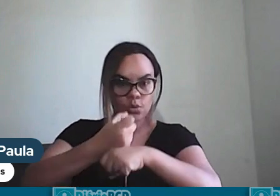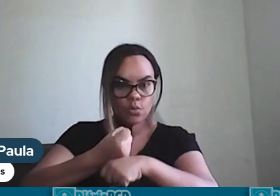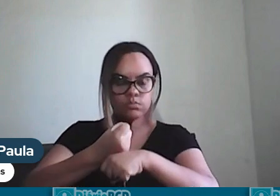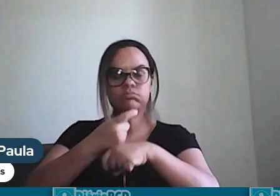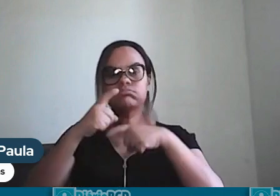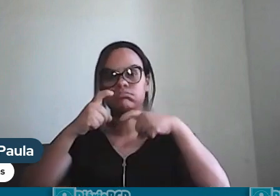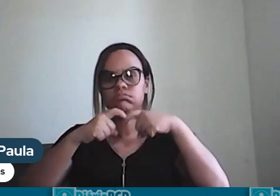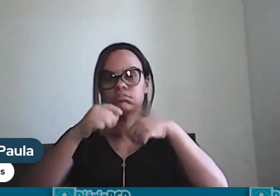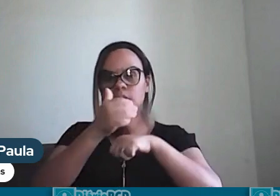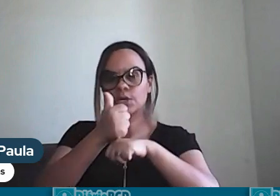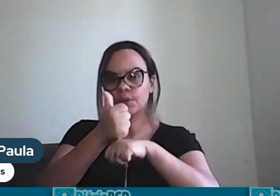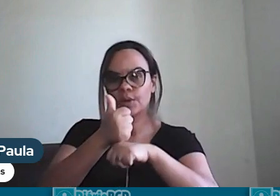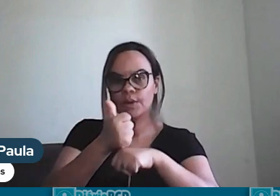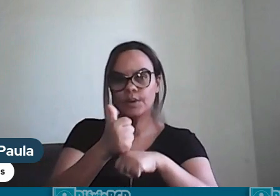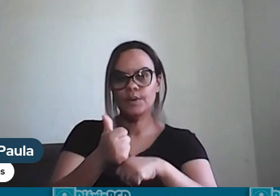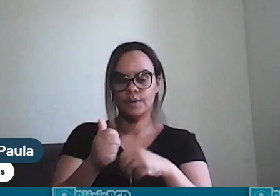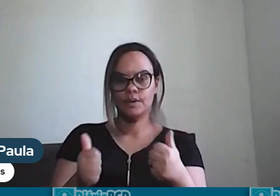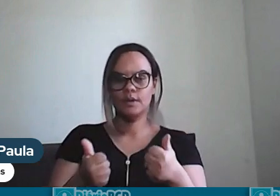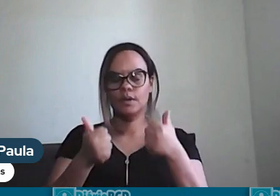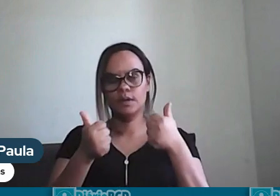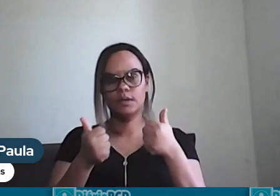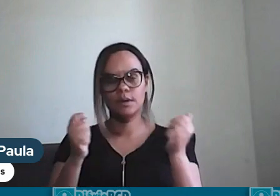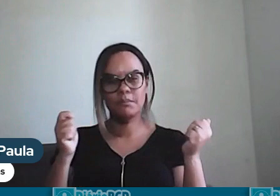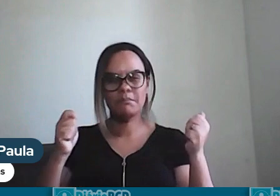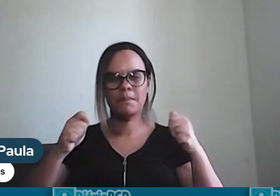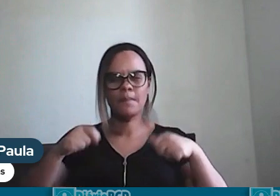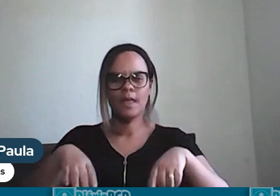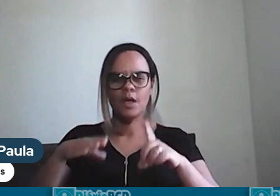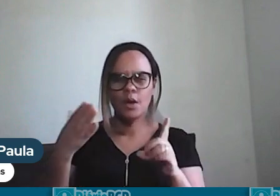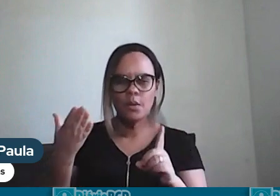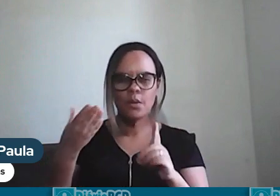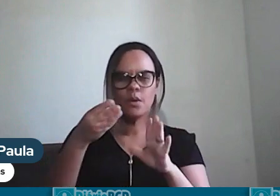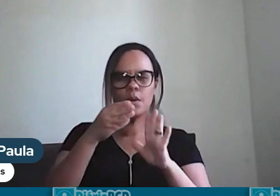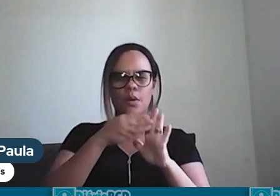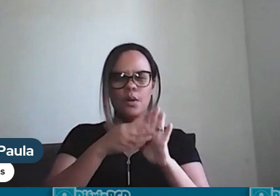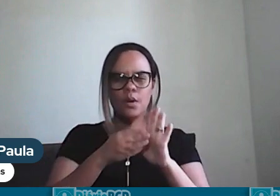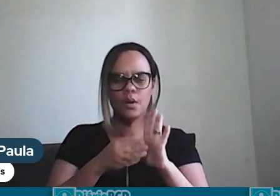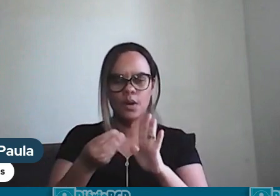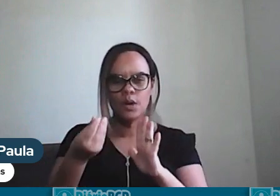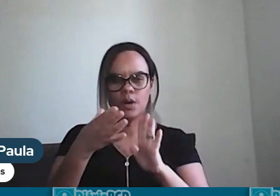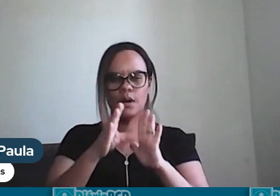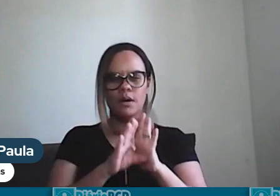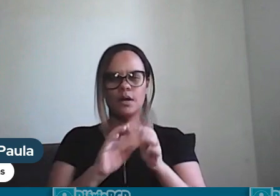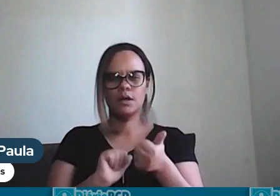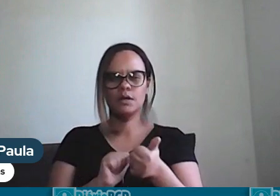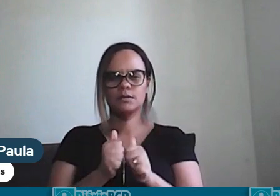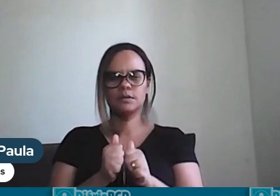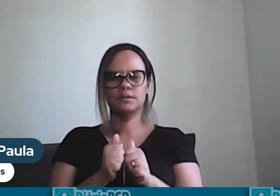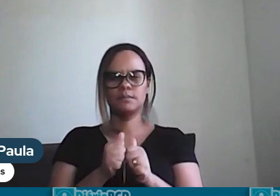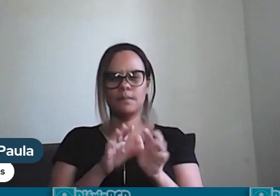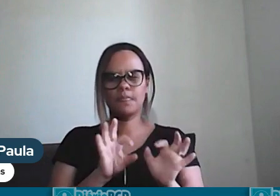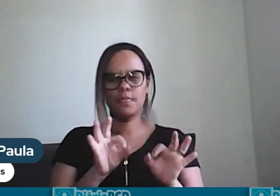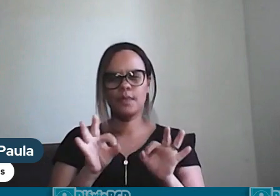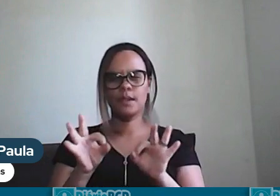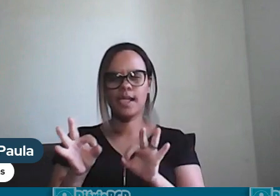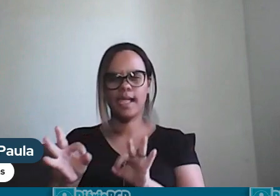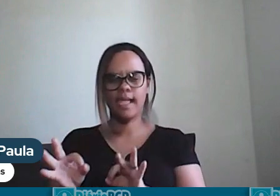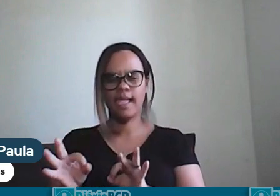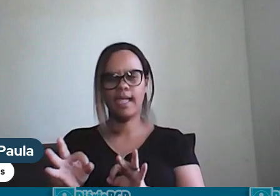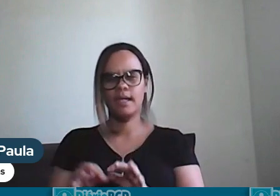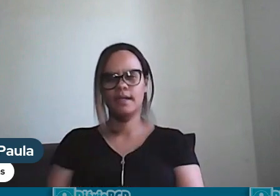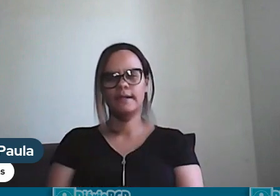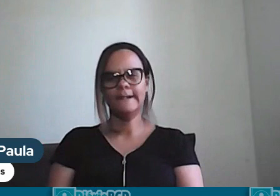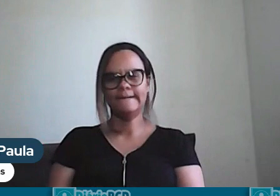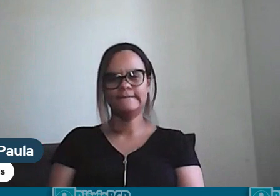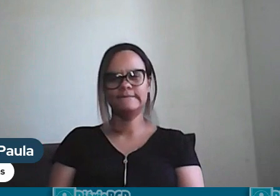multidisciplinares envolvidos numa possível implementação dessa avaliação precisam passar